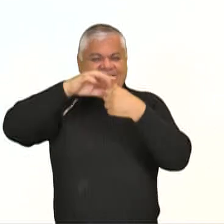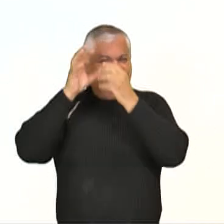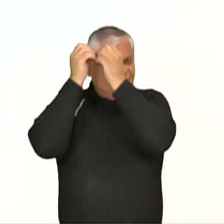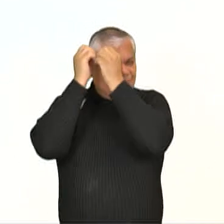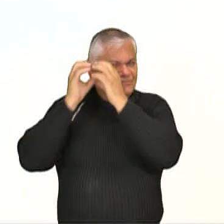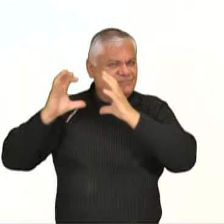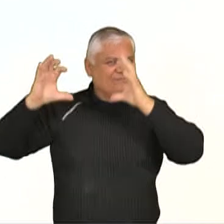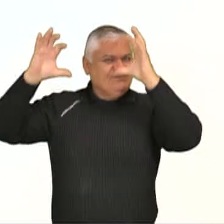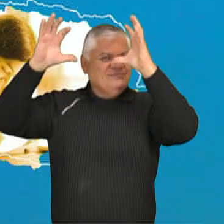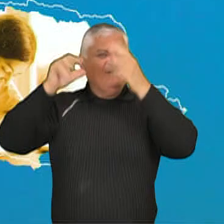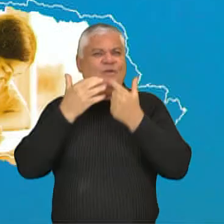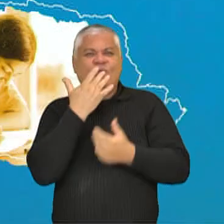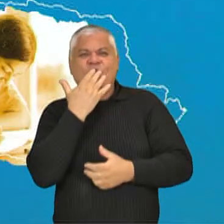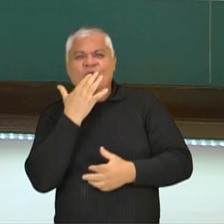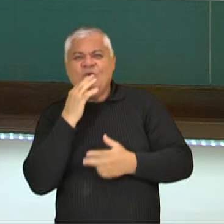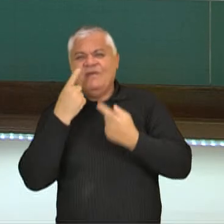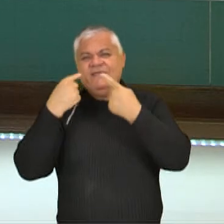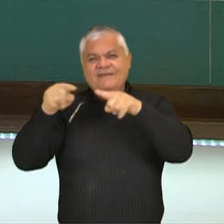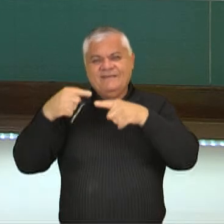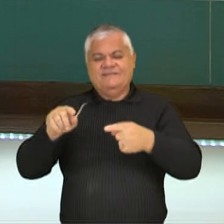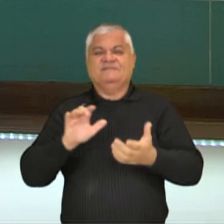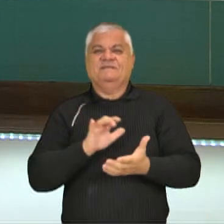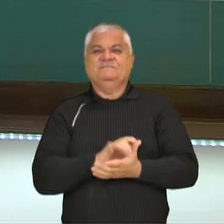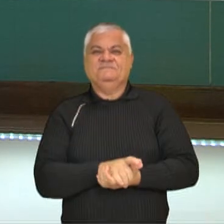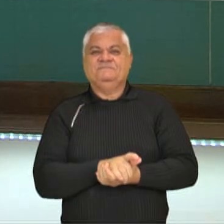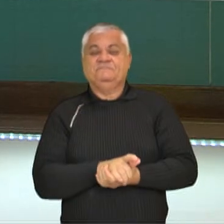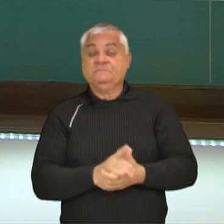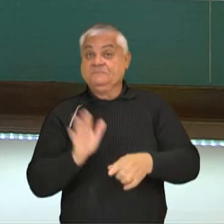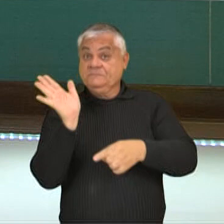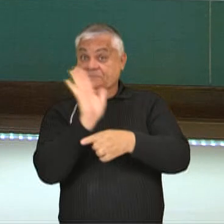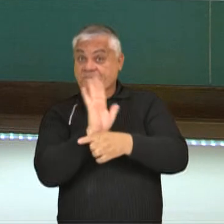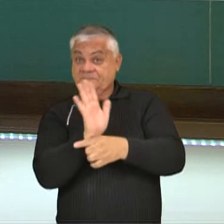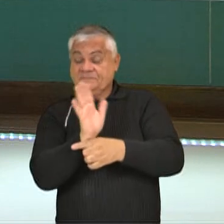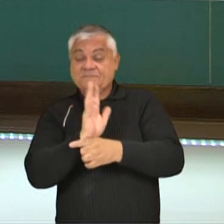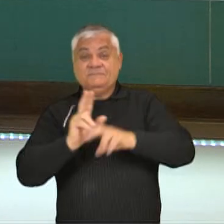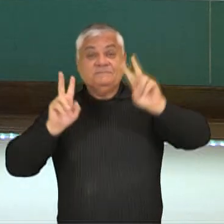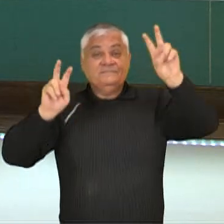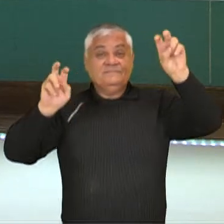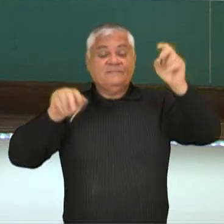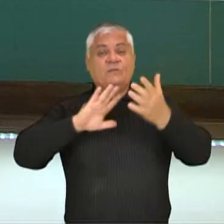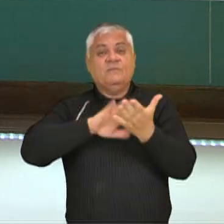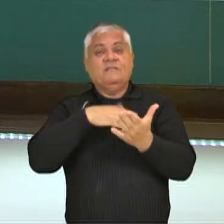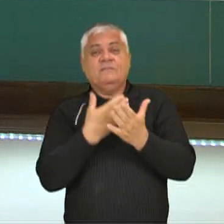e críticas, né? Neste